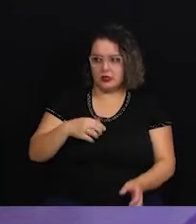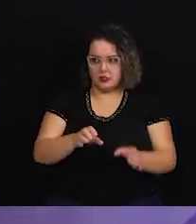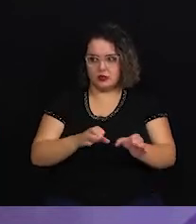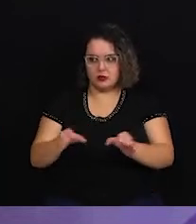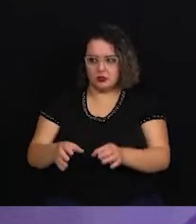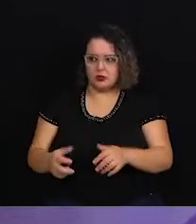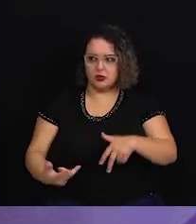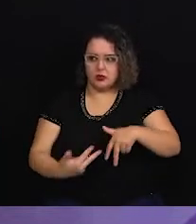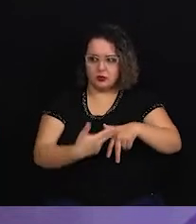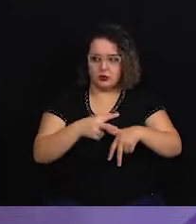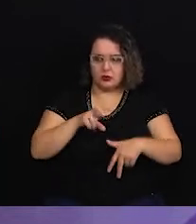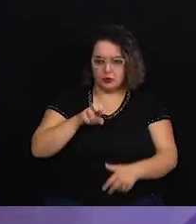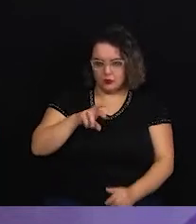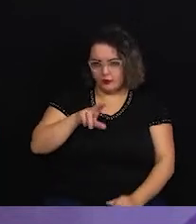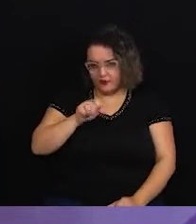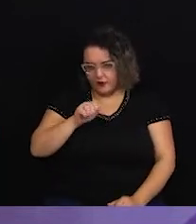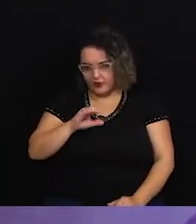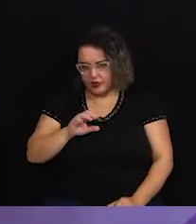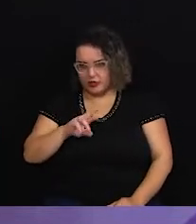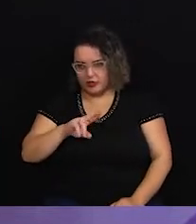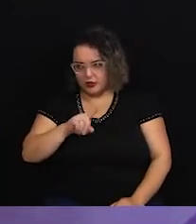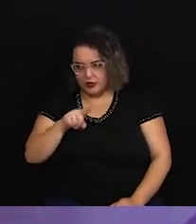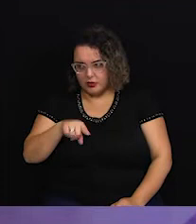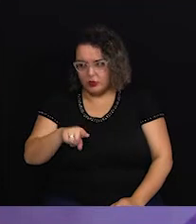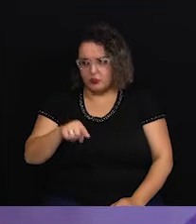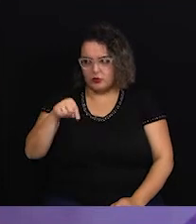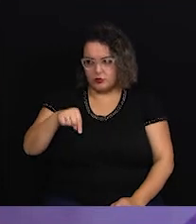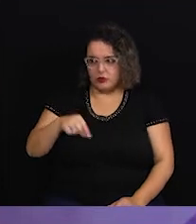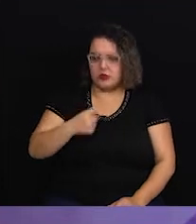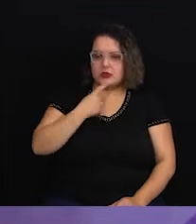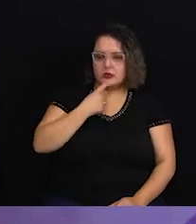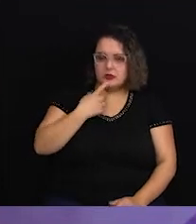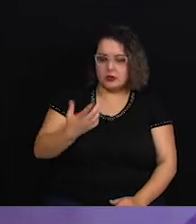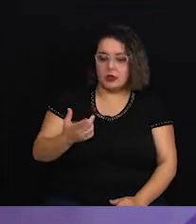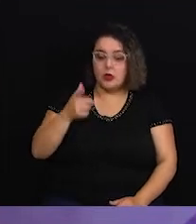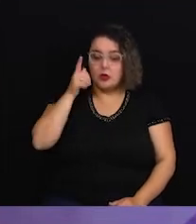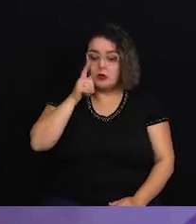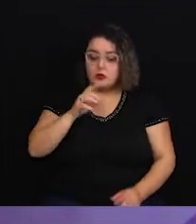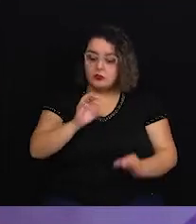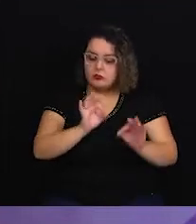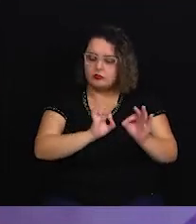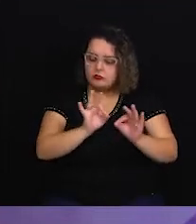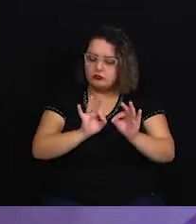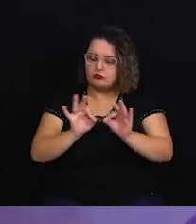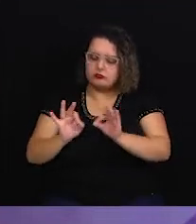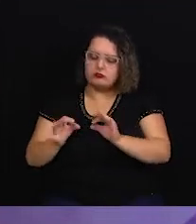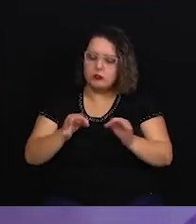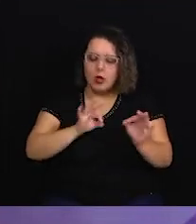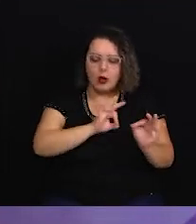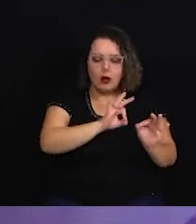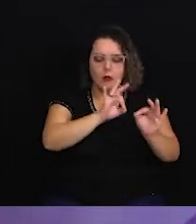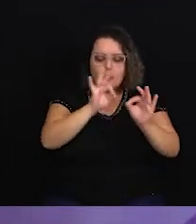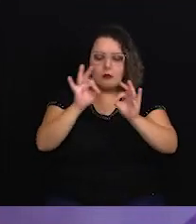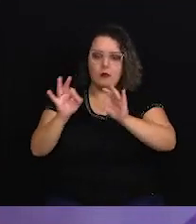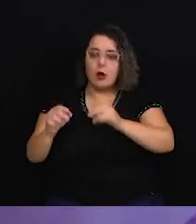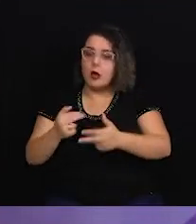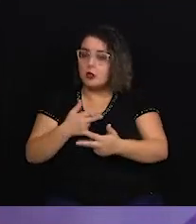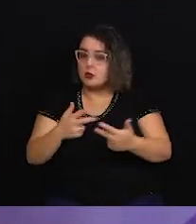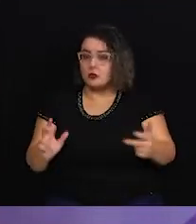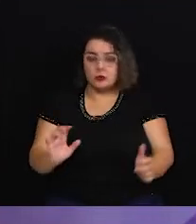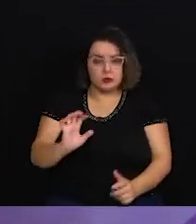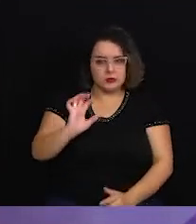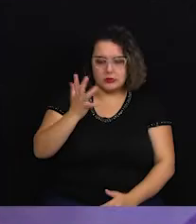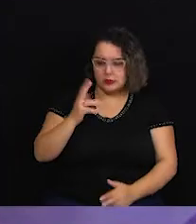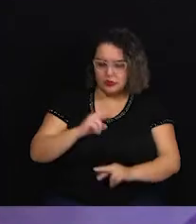departamento de anestesia do Centro Cirúrgico do Vera Cruz Hospital, em Campinas. A gente consegue monitorar o que a gente fala de eventos adversos, né? Então,